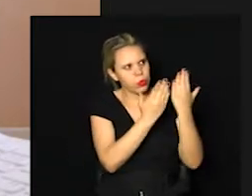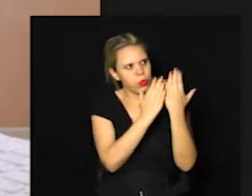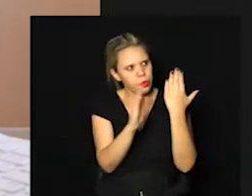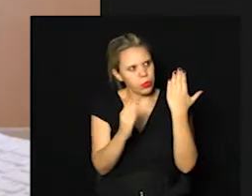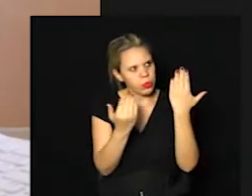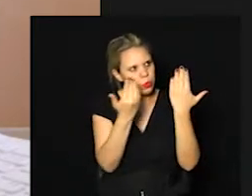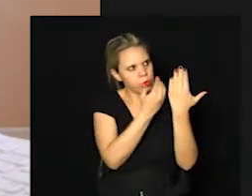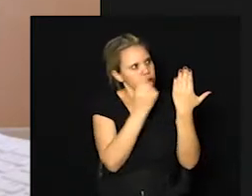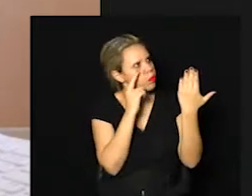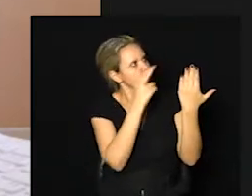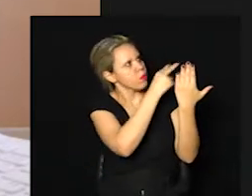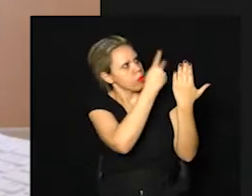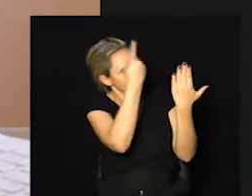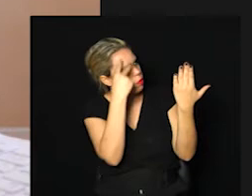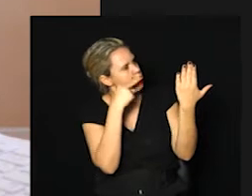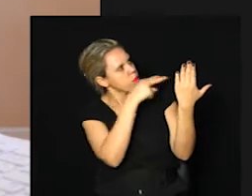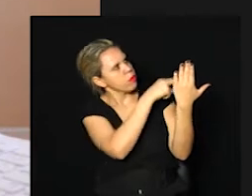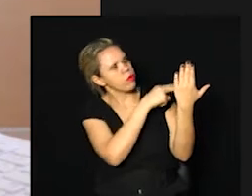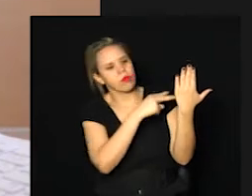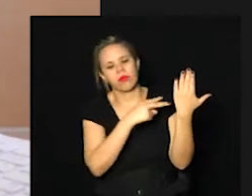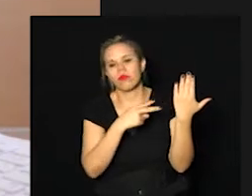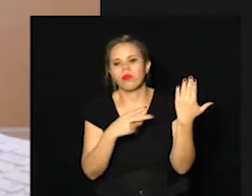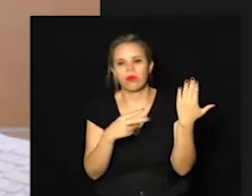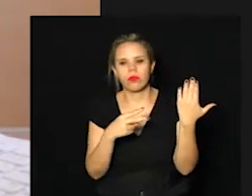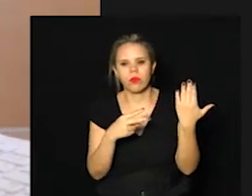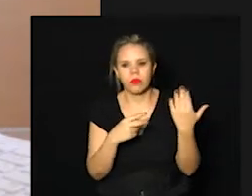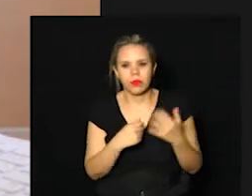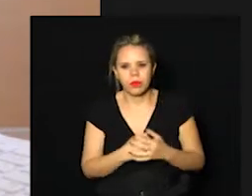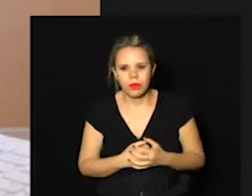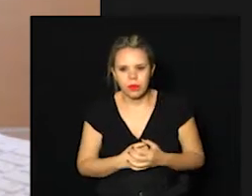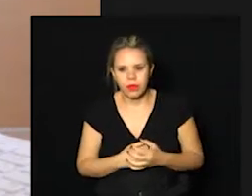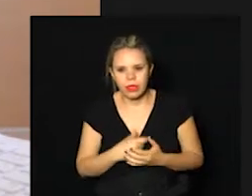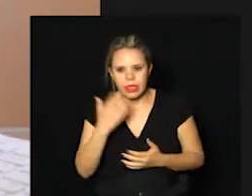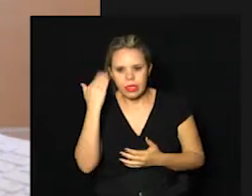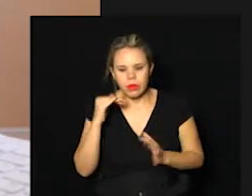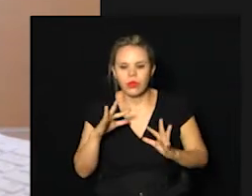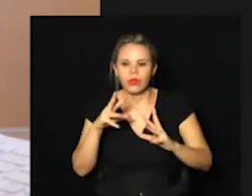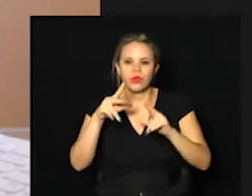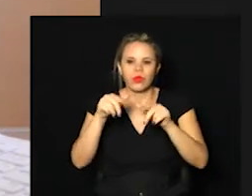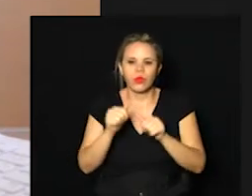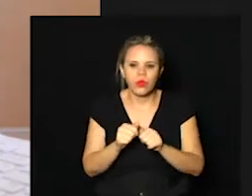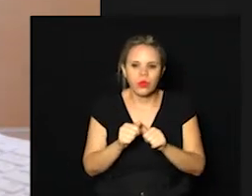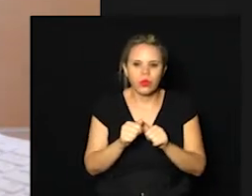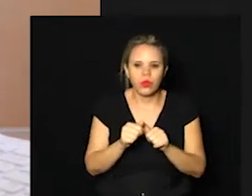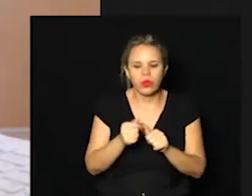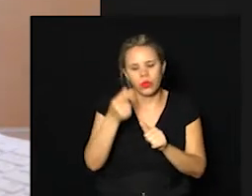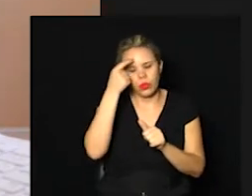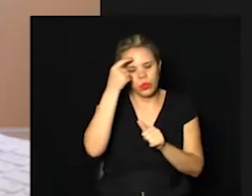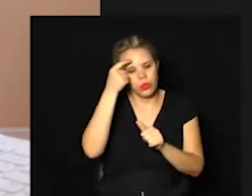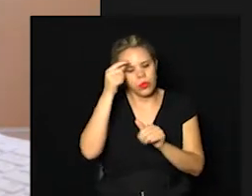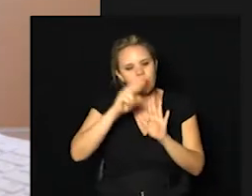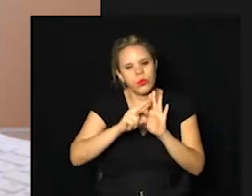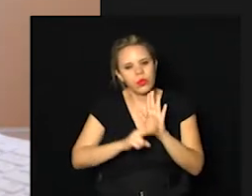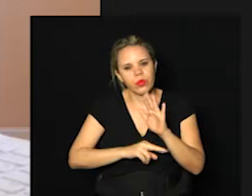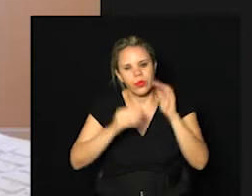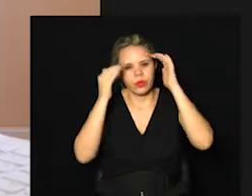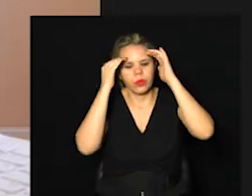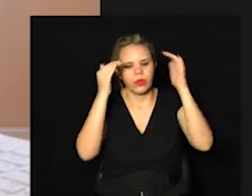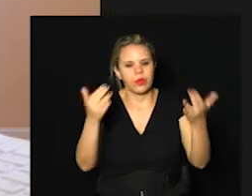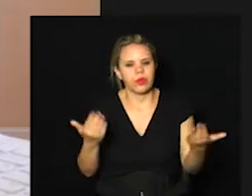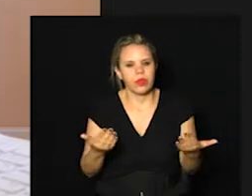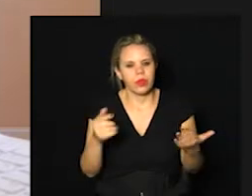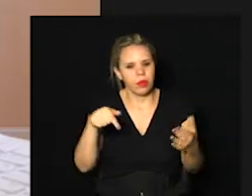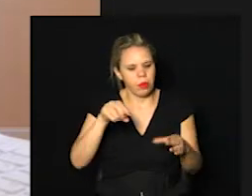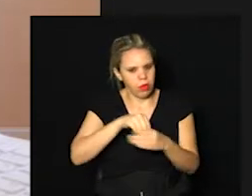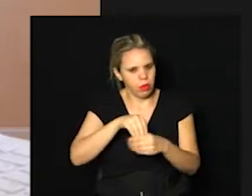em um local em que as pessoas possam ver que eles estão sabendo todos os protocolos. Inclusive também nessa